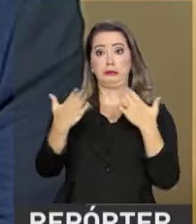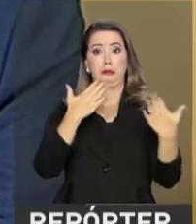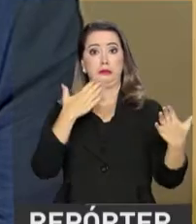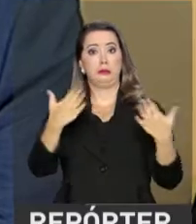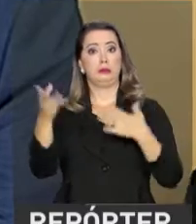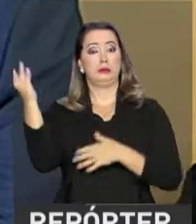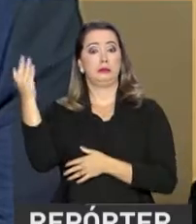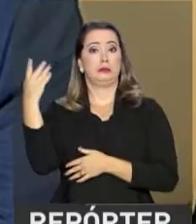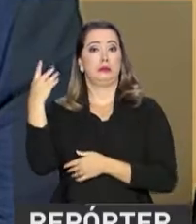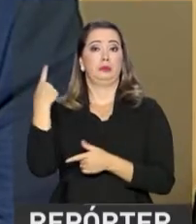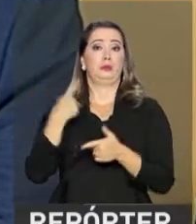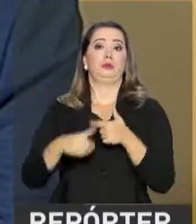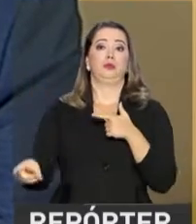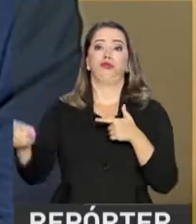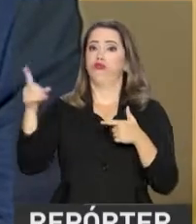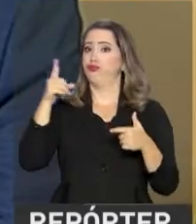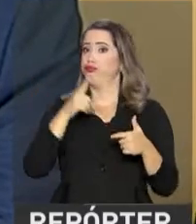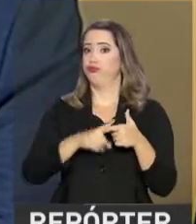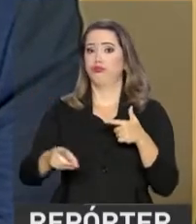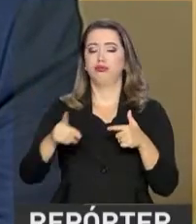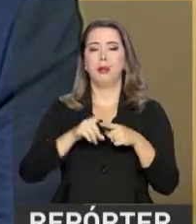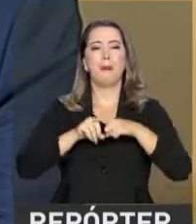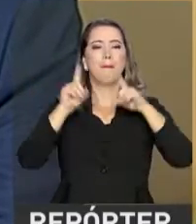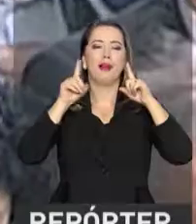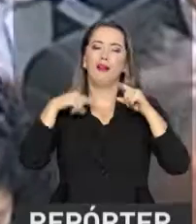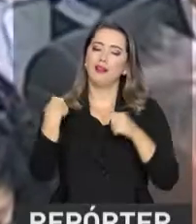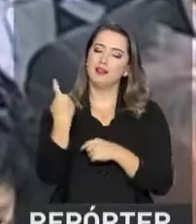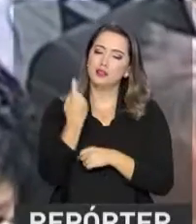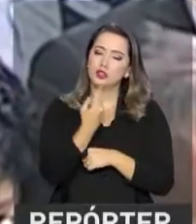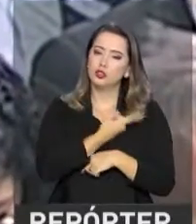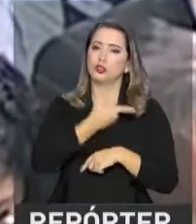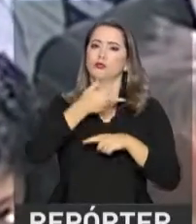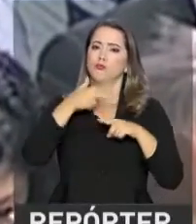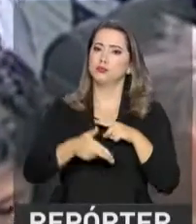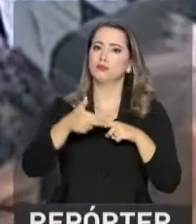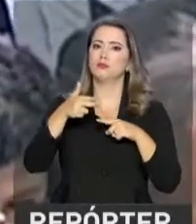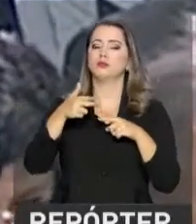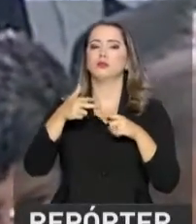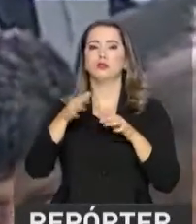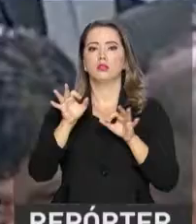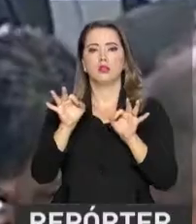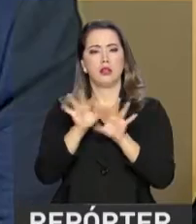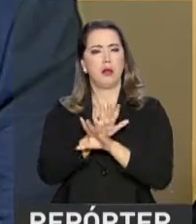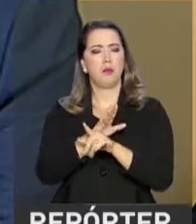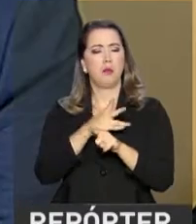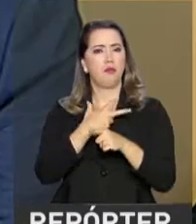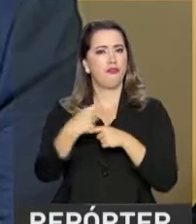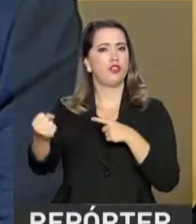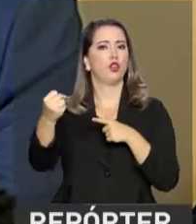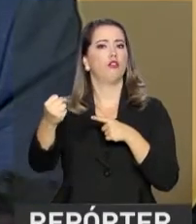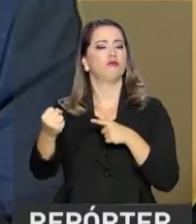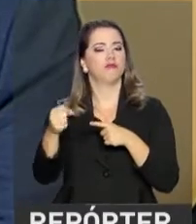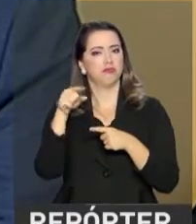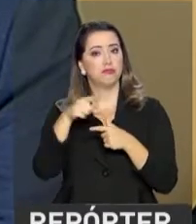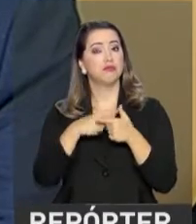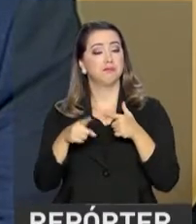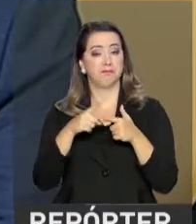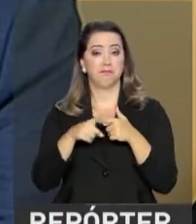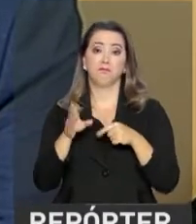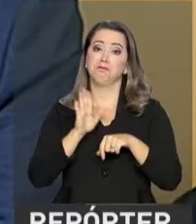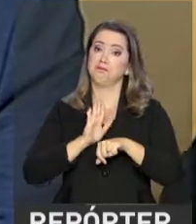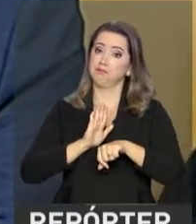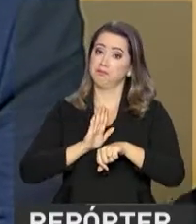muito grave e ele seria muito grave se nós não tivéssemos estancado aquele assunto nós conseguimos vencer então aquela etapa extremamente difícil